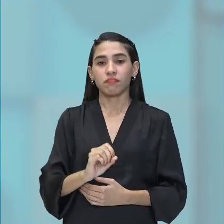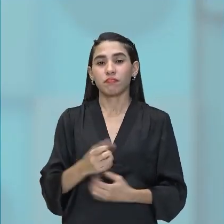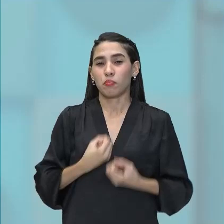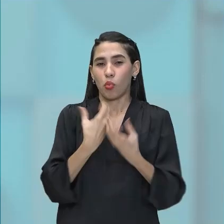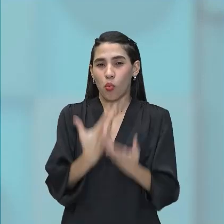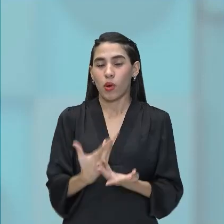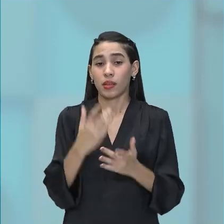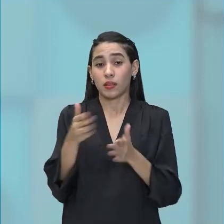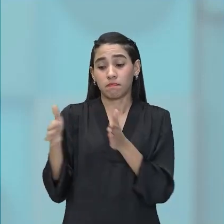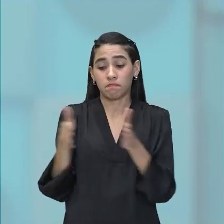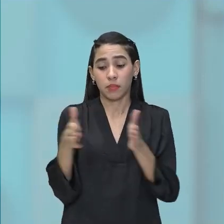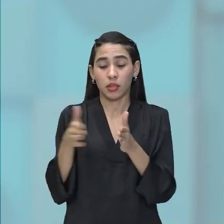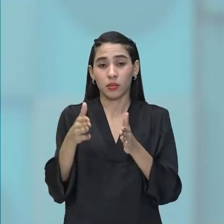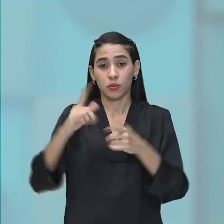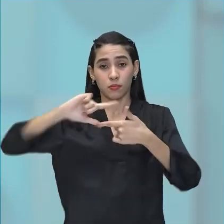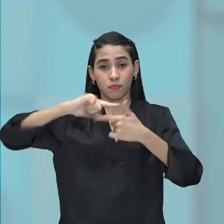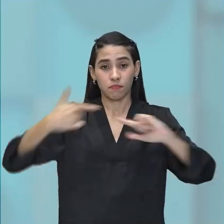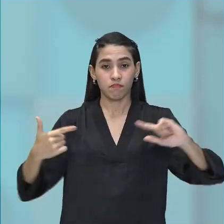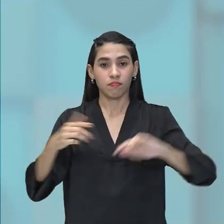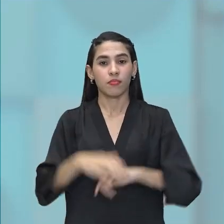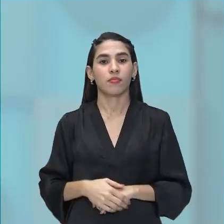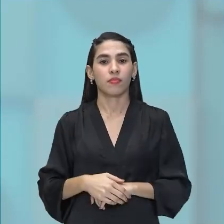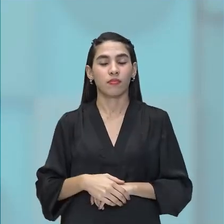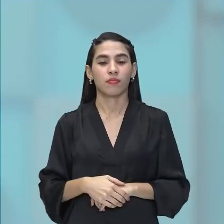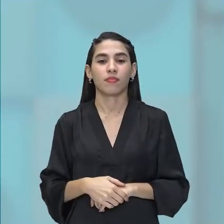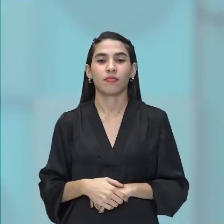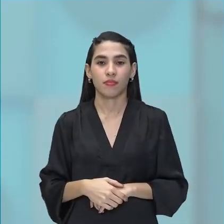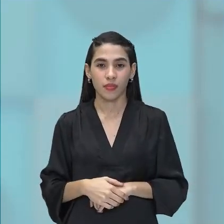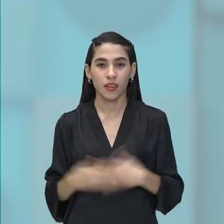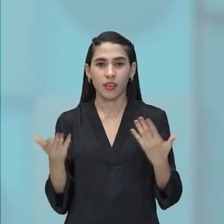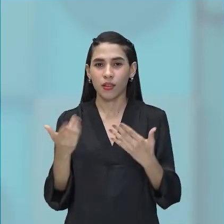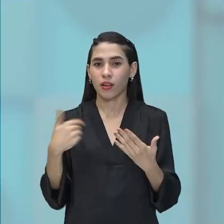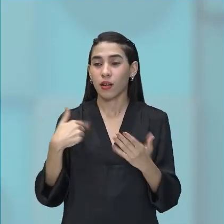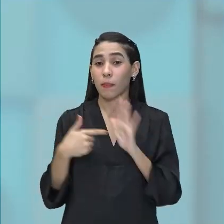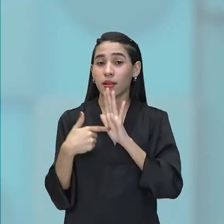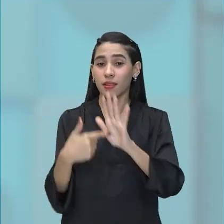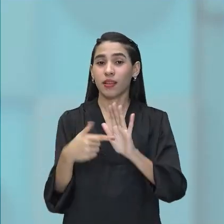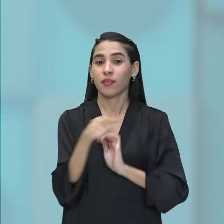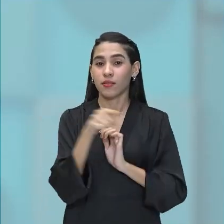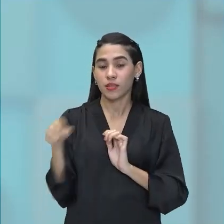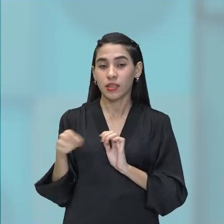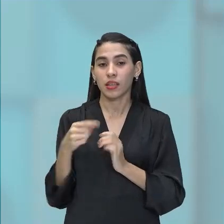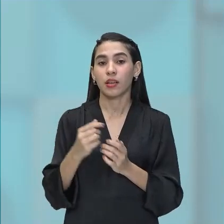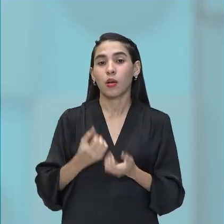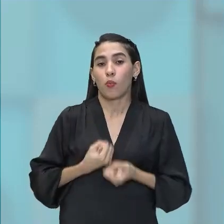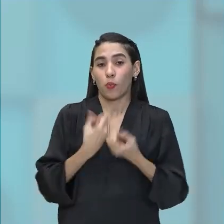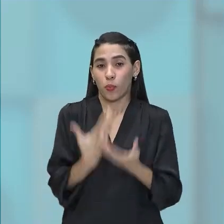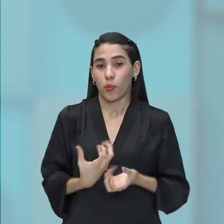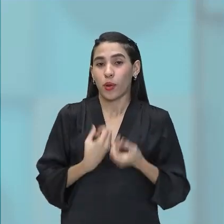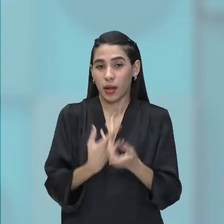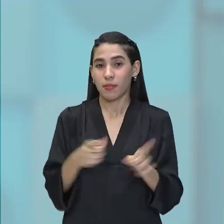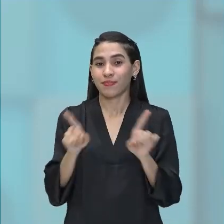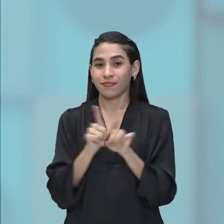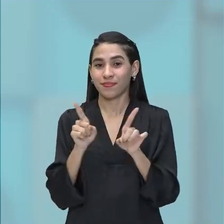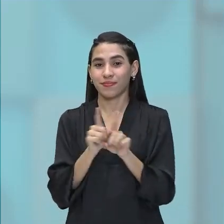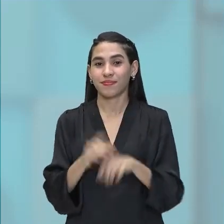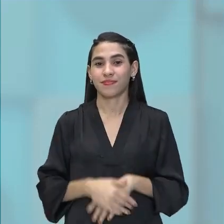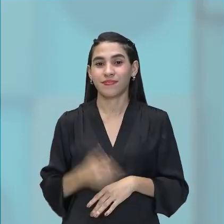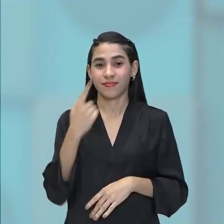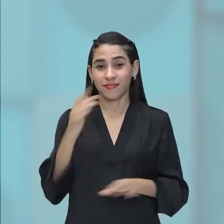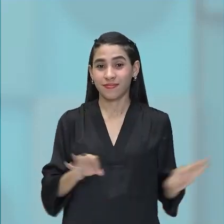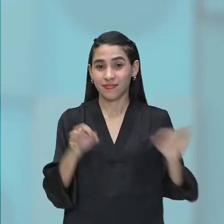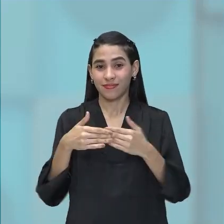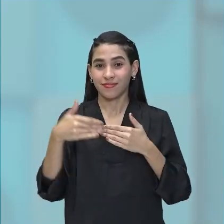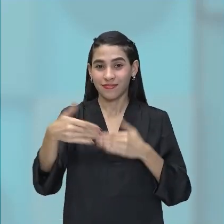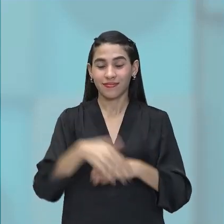Então vocês veem aí como ele influencia. E agora eu vou apresentar para vocês um poema dele também. Assistam aí, vejam